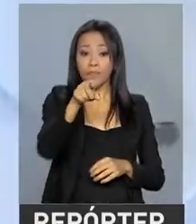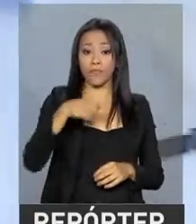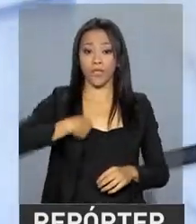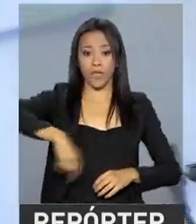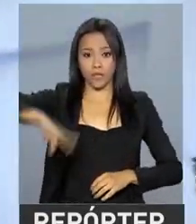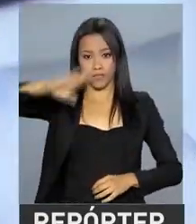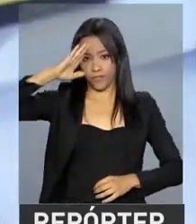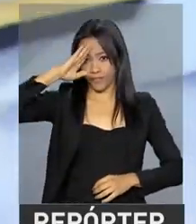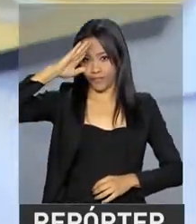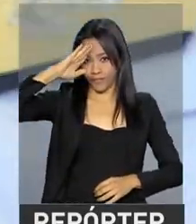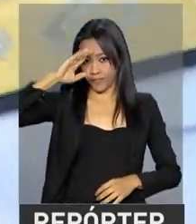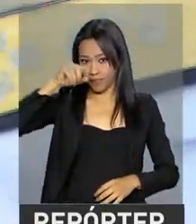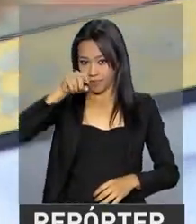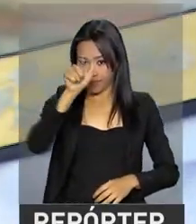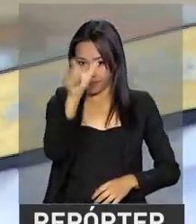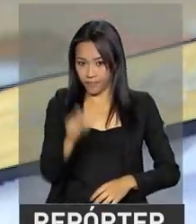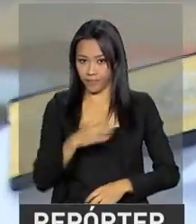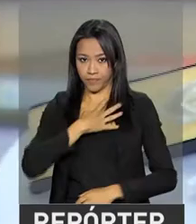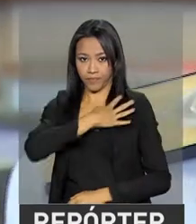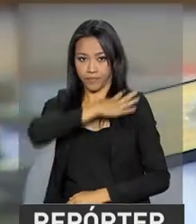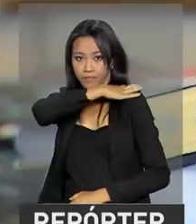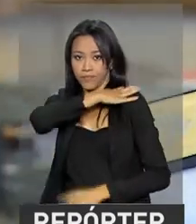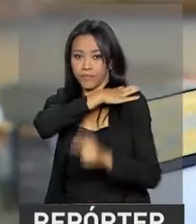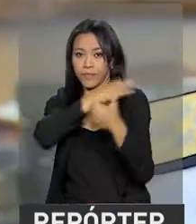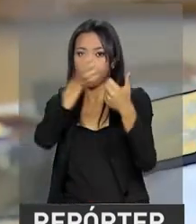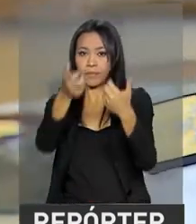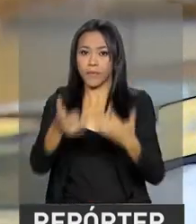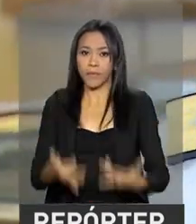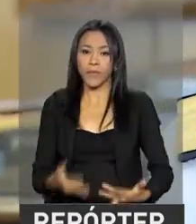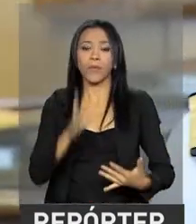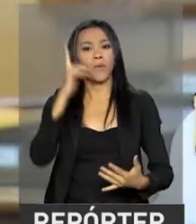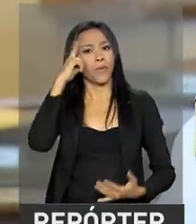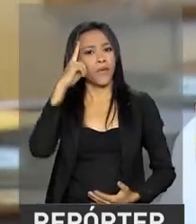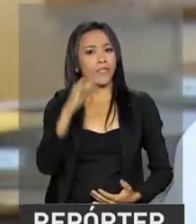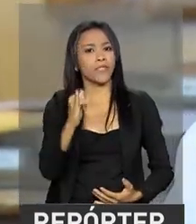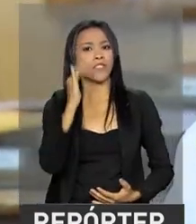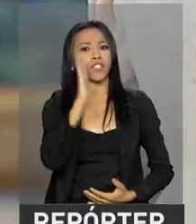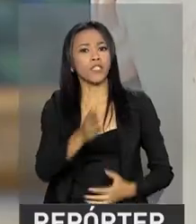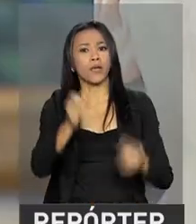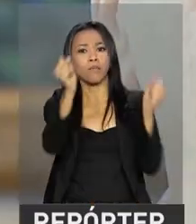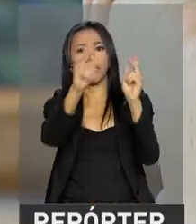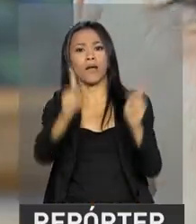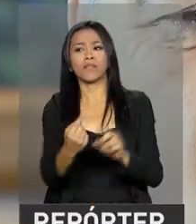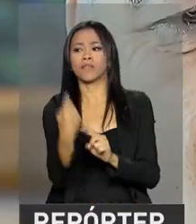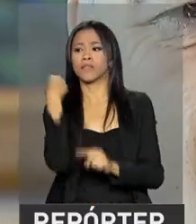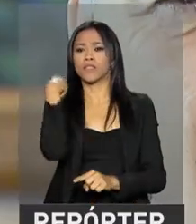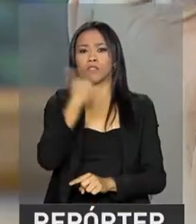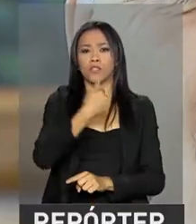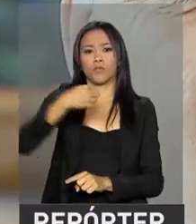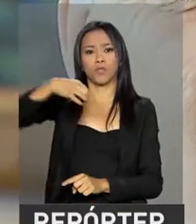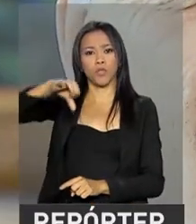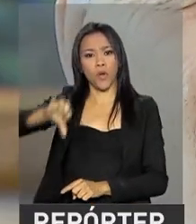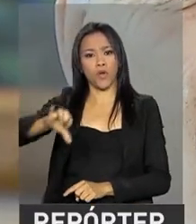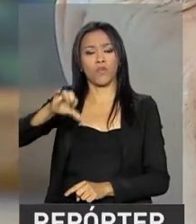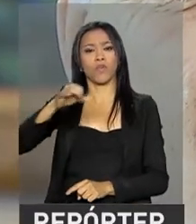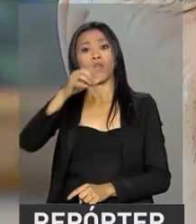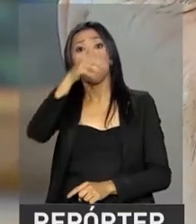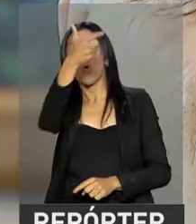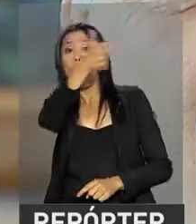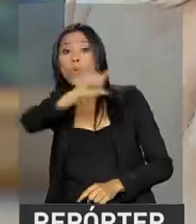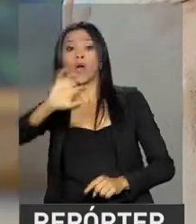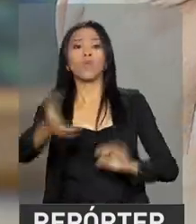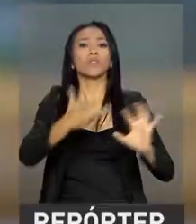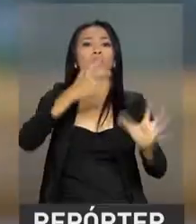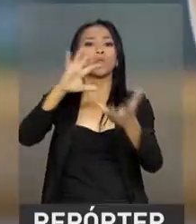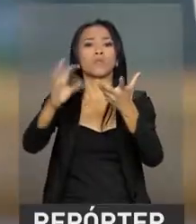das forças armadas explicou que apesar do haiti já estar pacificada em 2009 outros eventos prolongar uma permanência